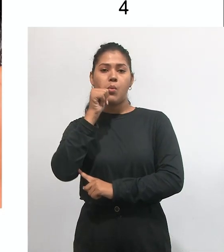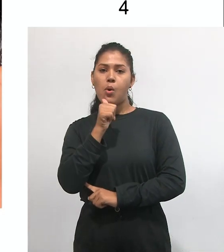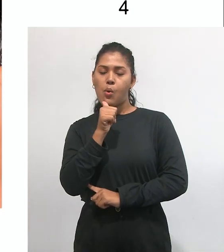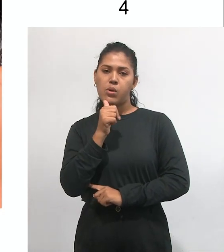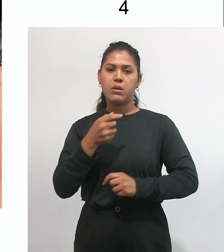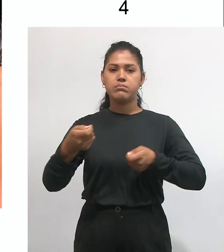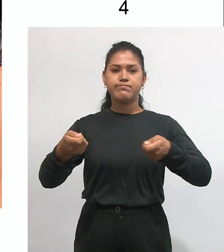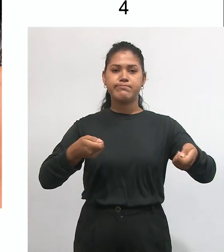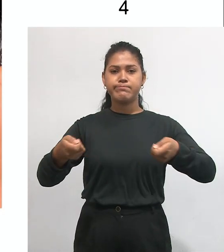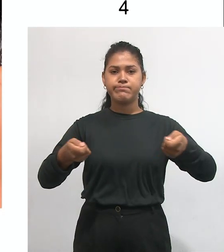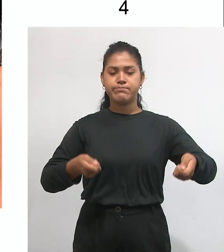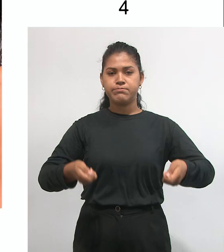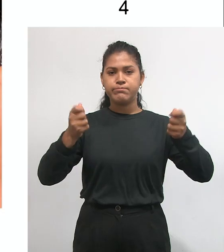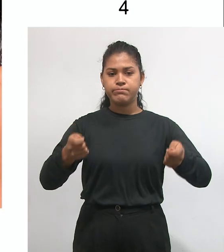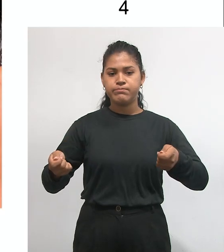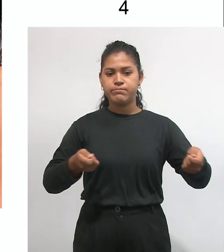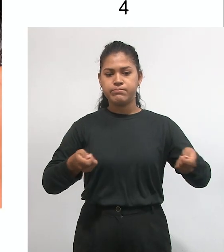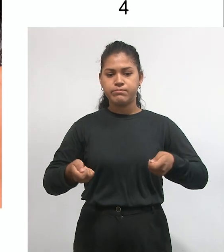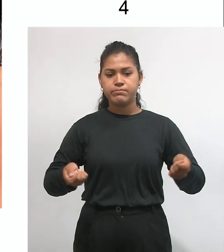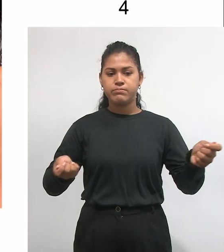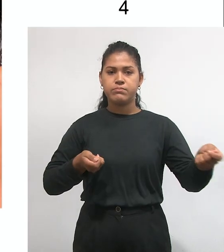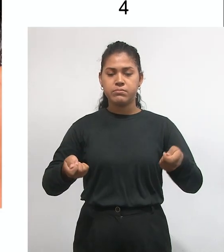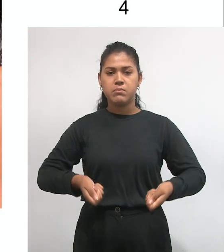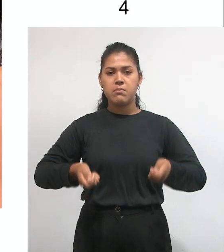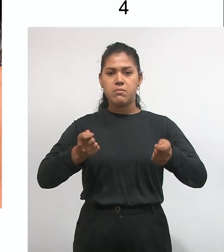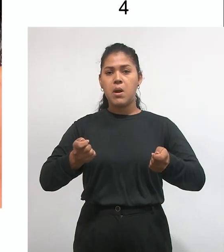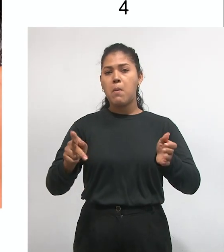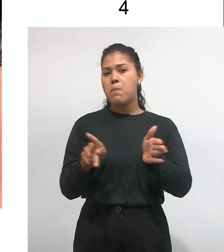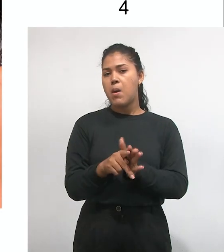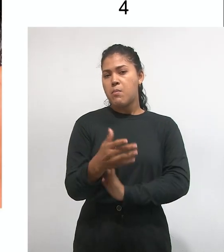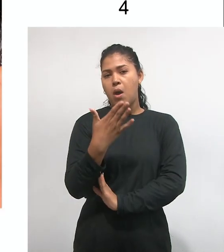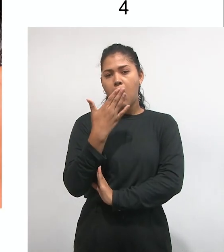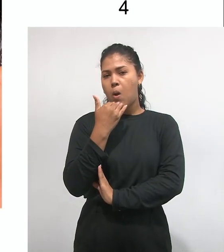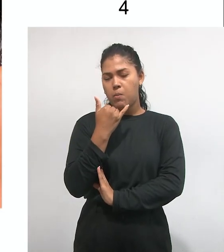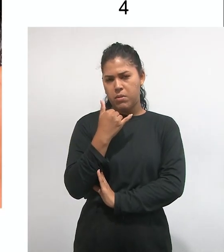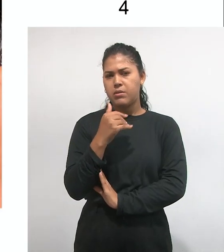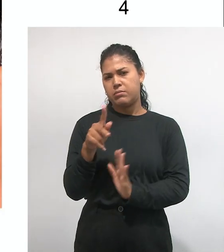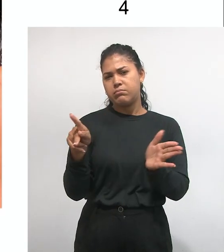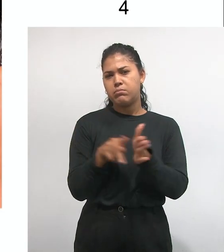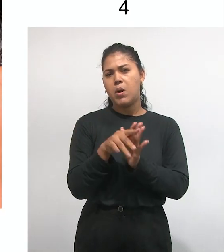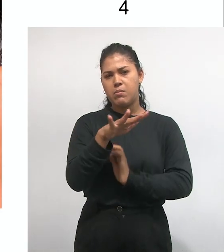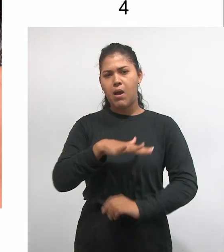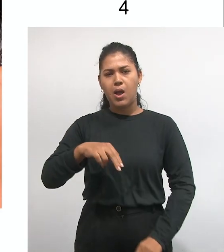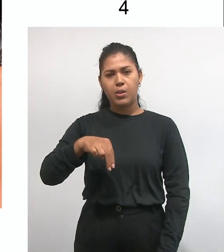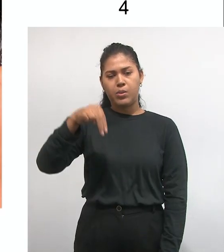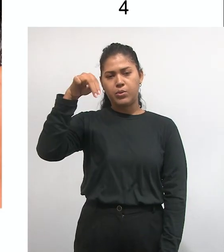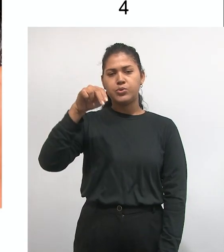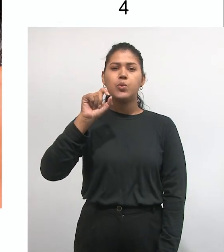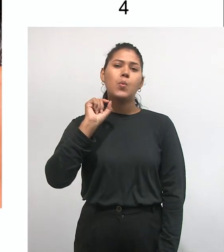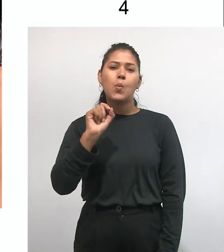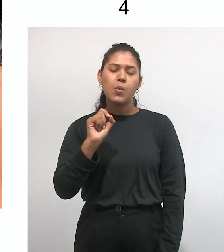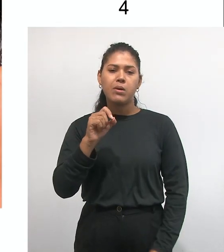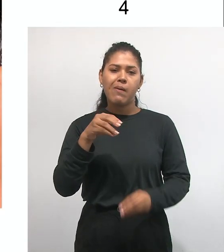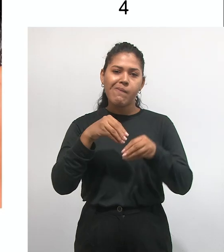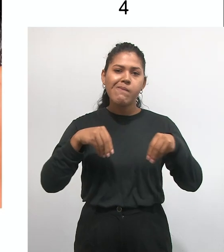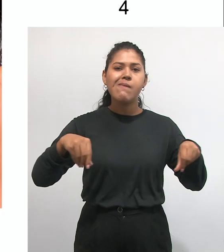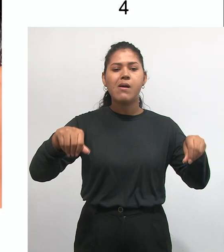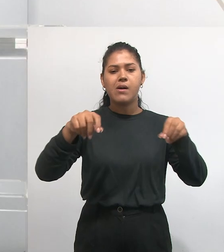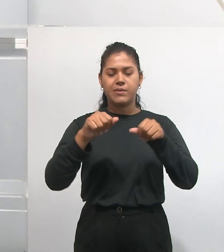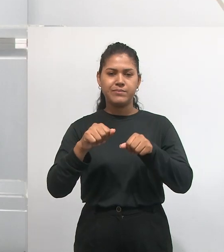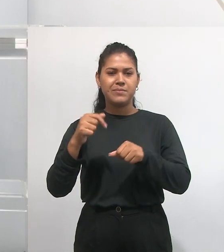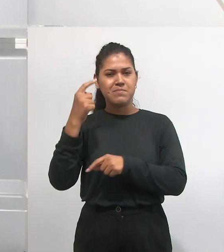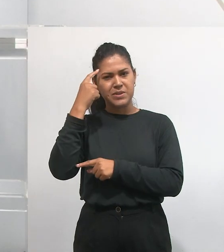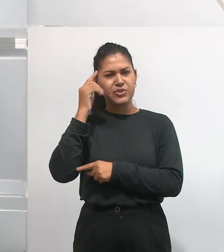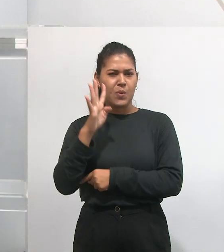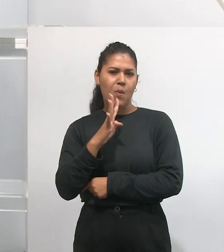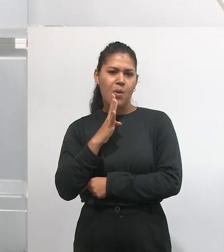fazendo uma iguaria, né, uma comida muito conhecida na região norte e que é conhecida